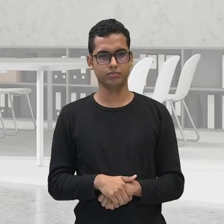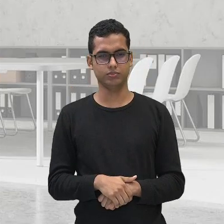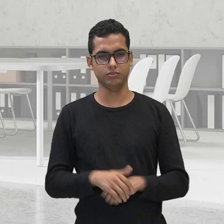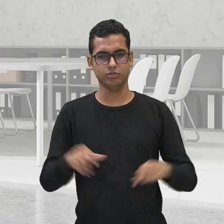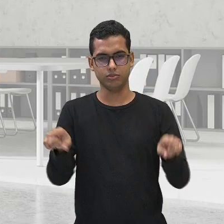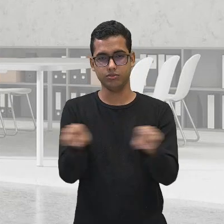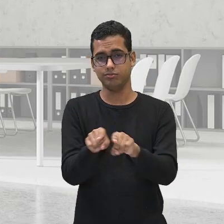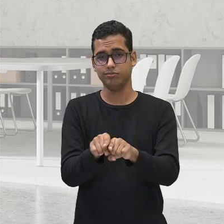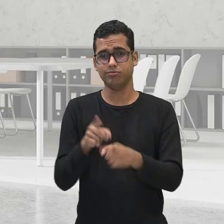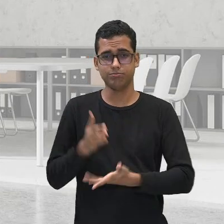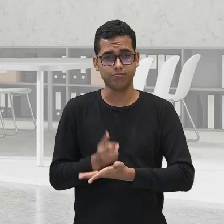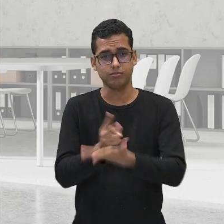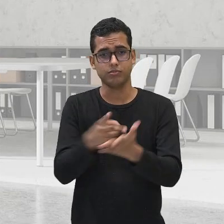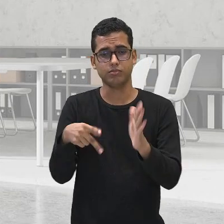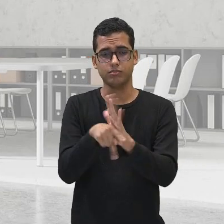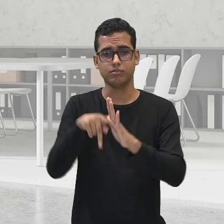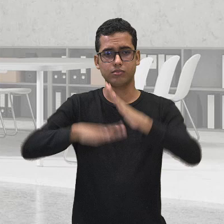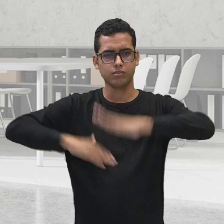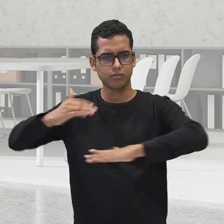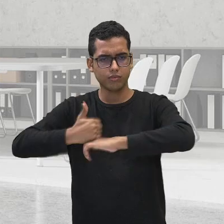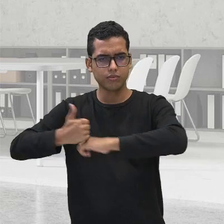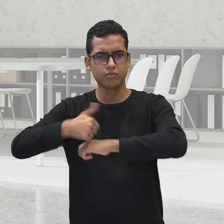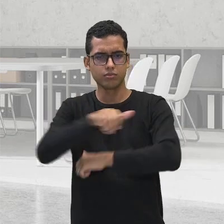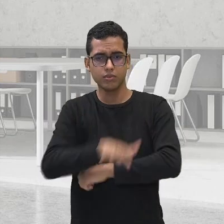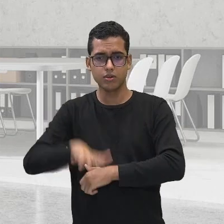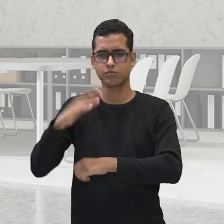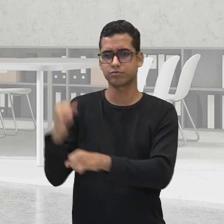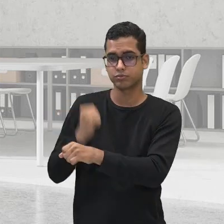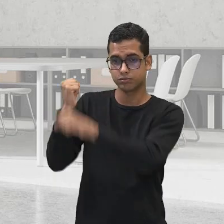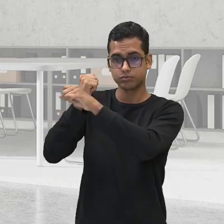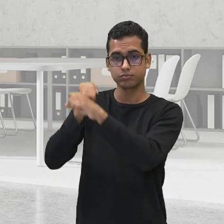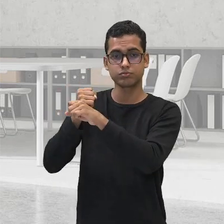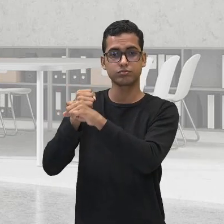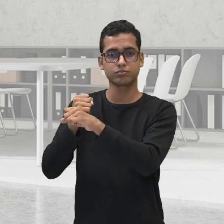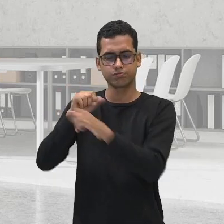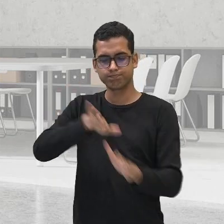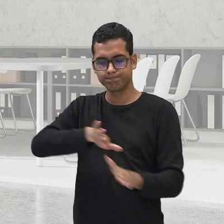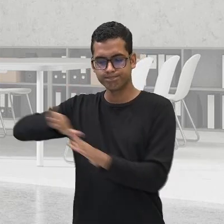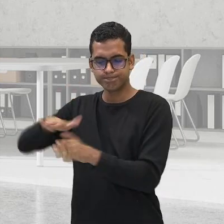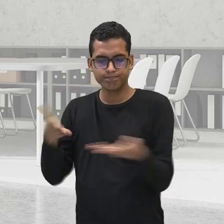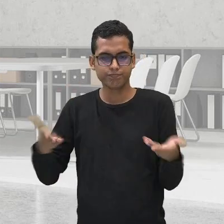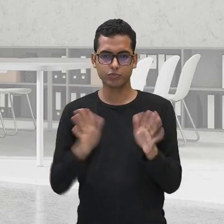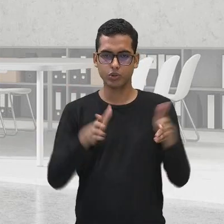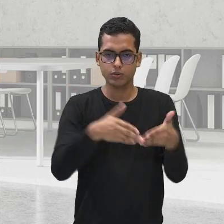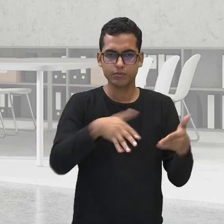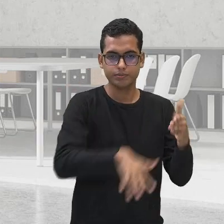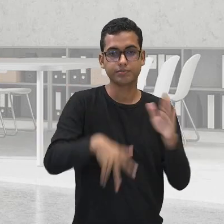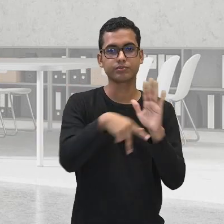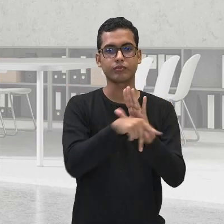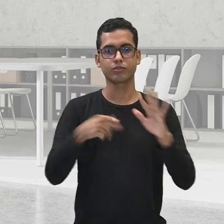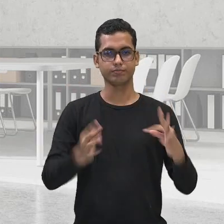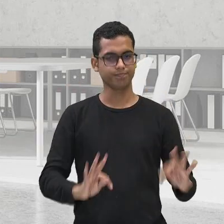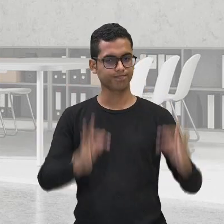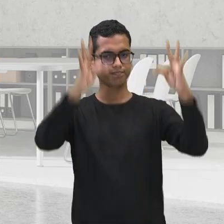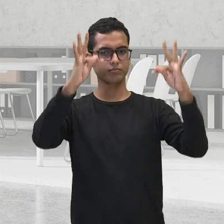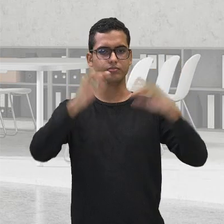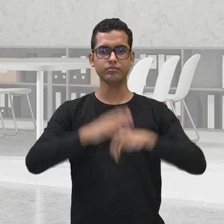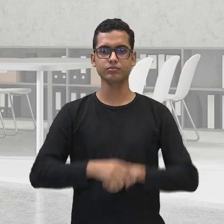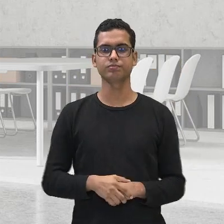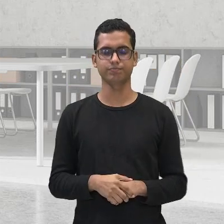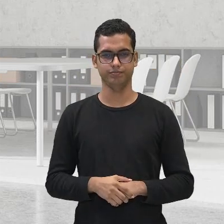nossas profissões, saímos da área da construção e chegamos à área da tecnologia.